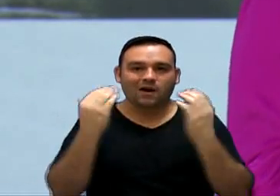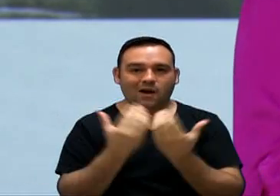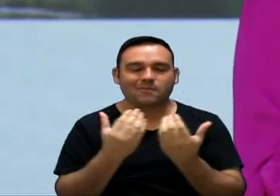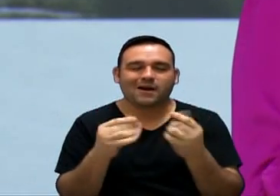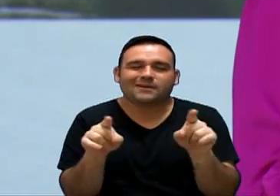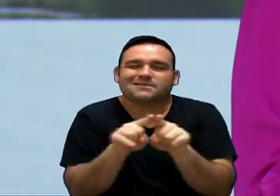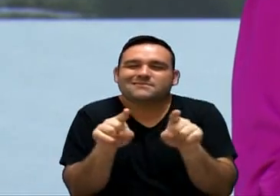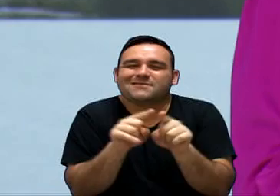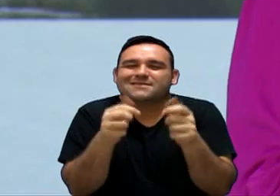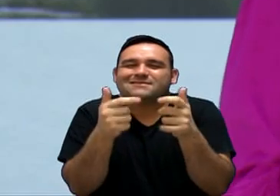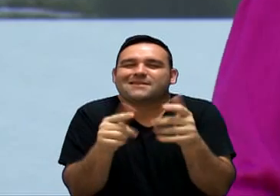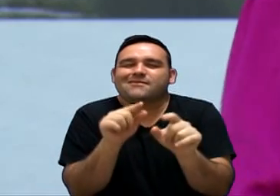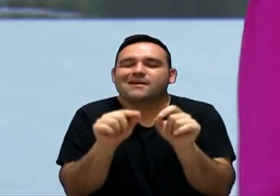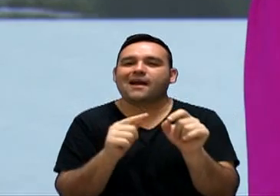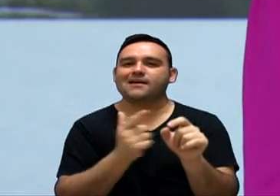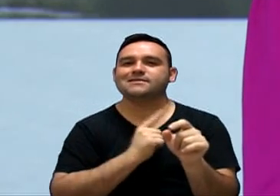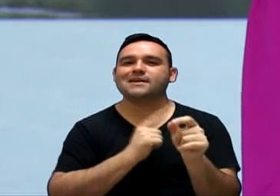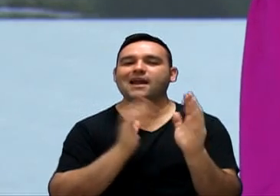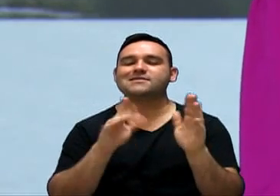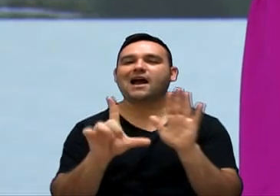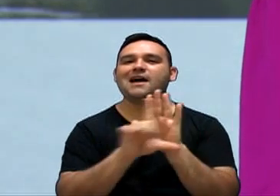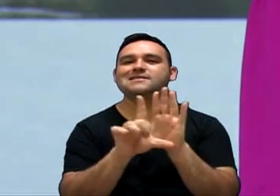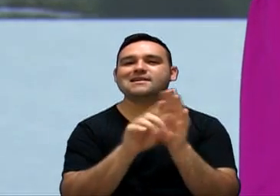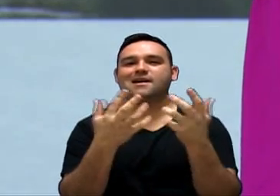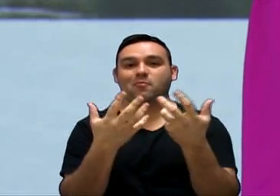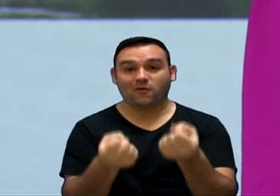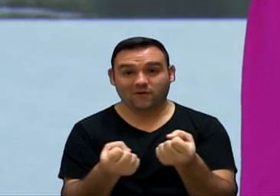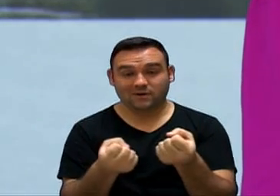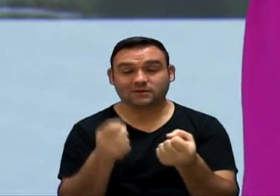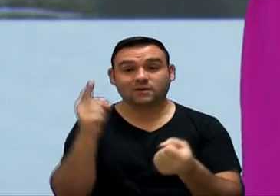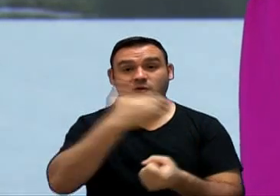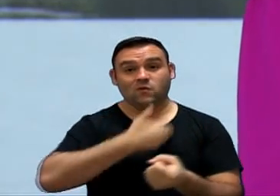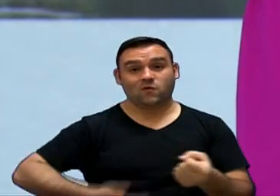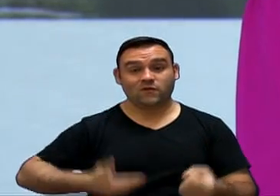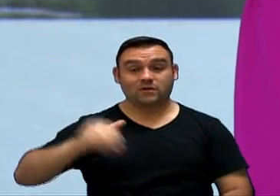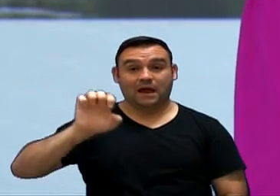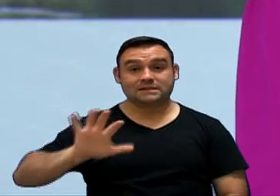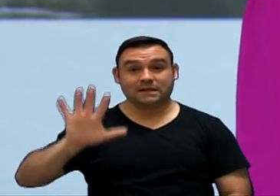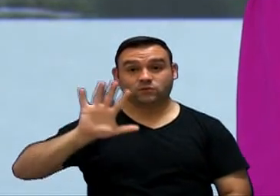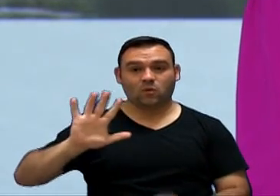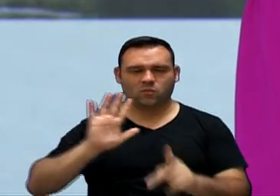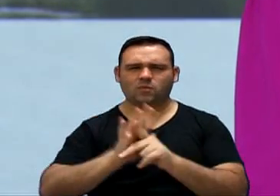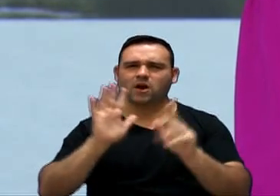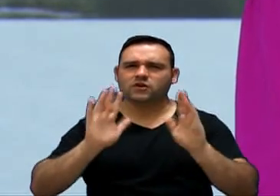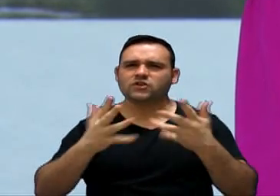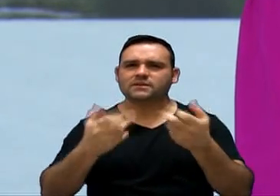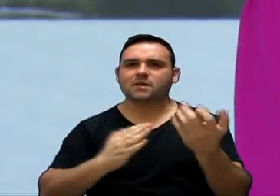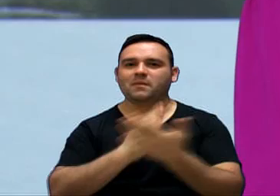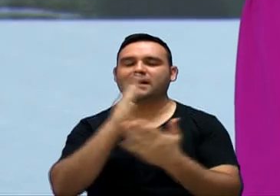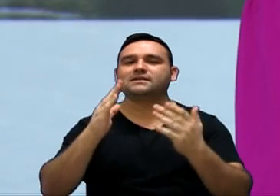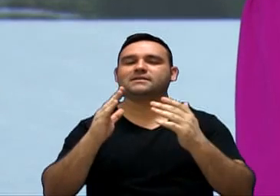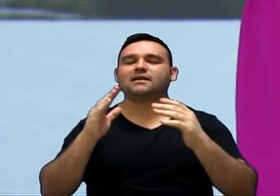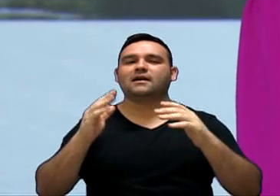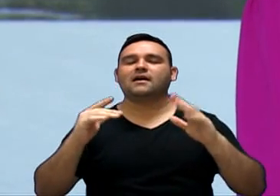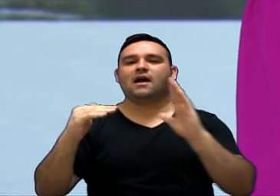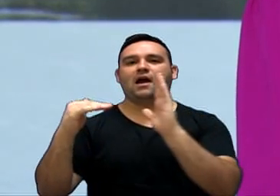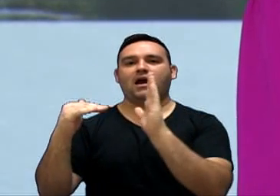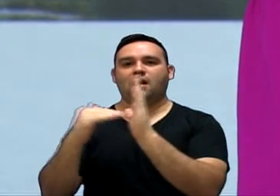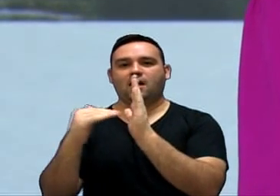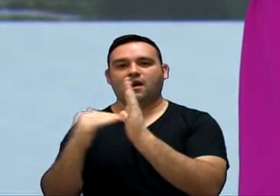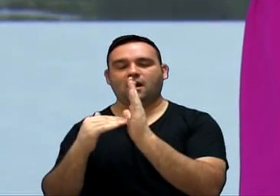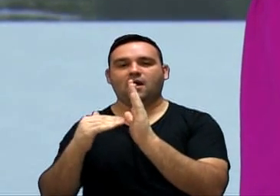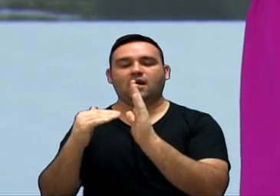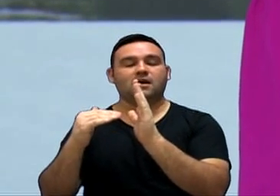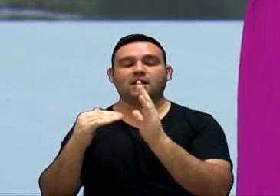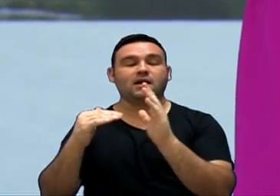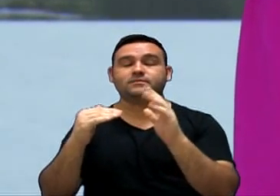ele traz aí que já existe uma lei aprovada no governo do Estado, né? Foi aprovada pela Assembleia Legislativa do